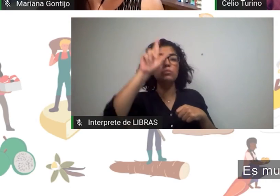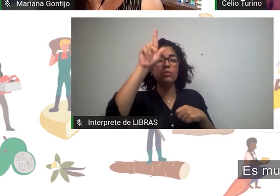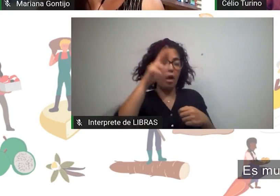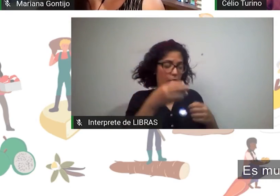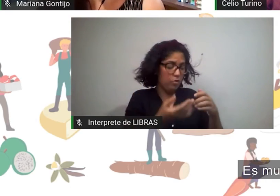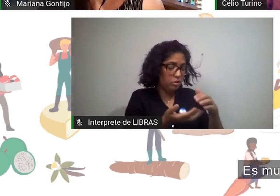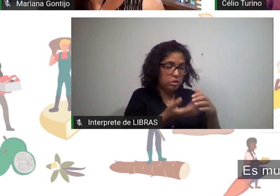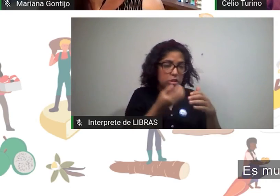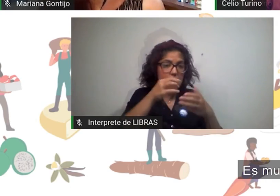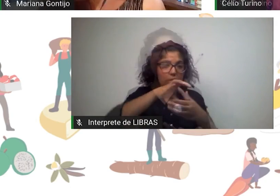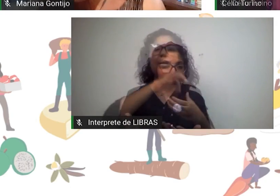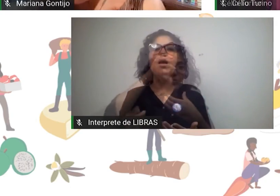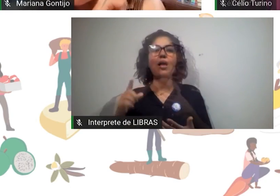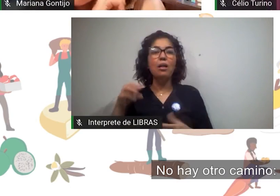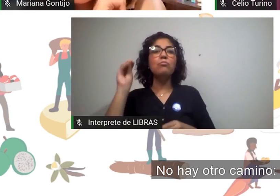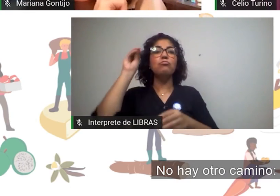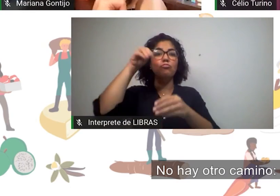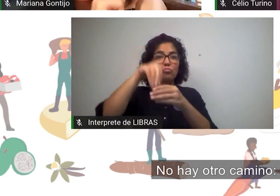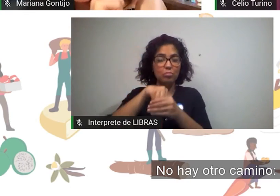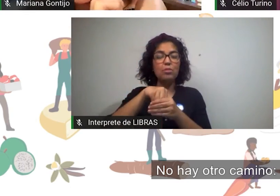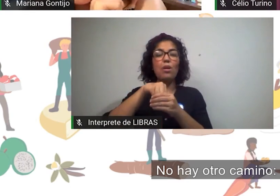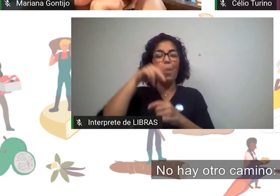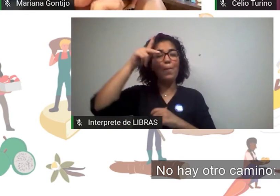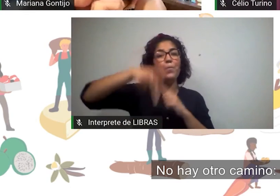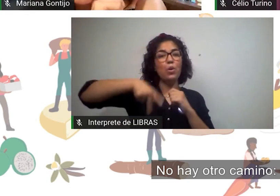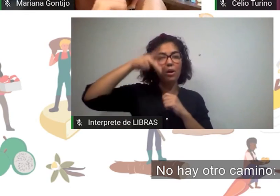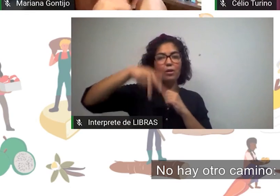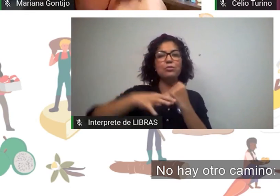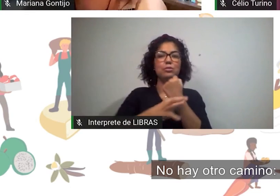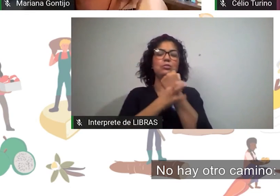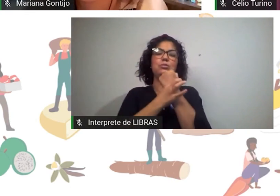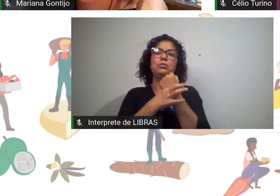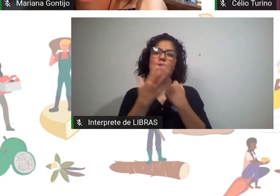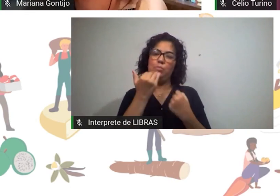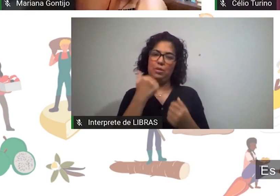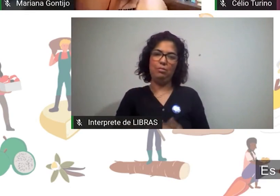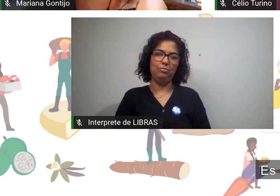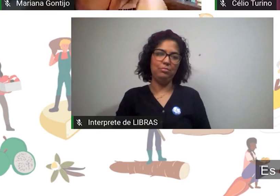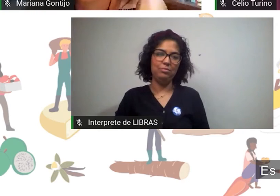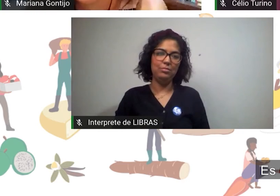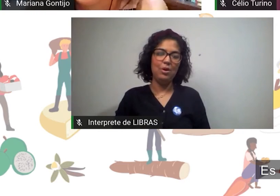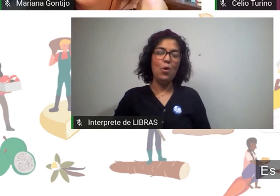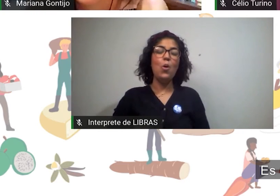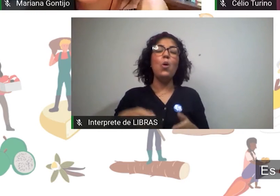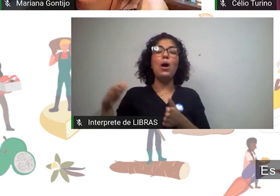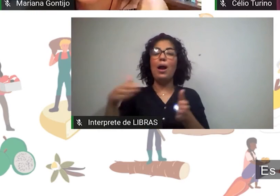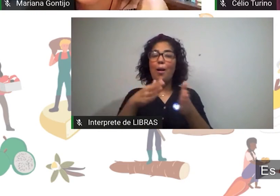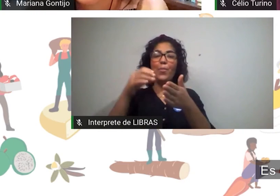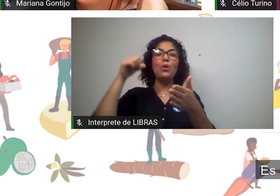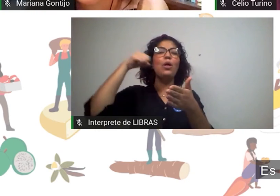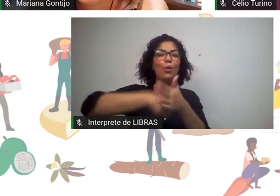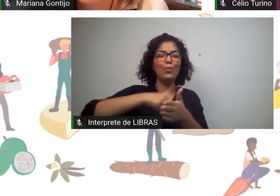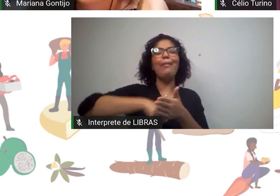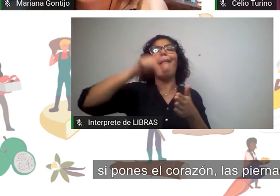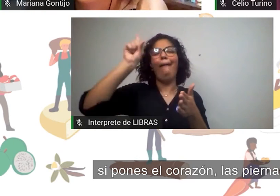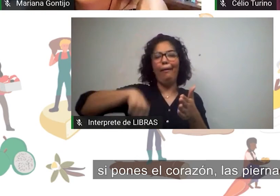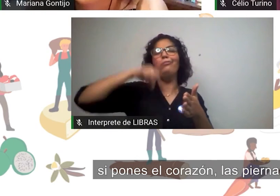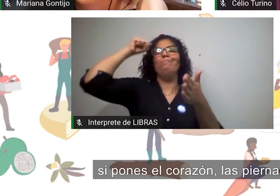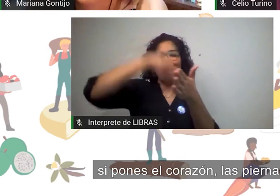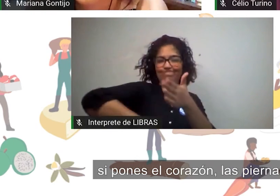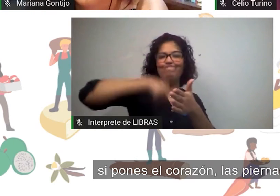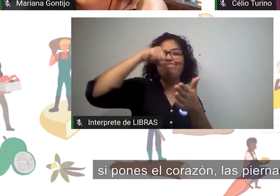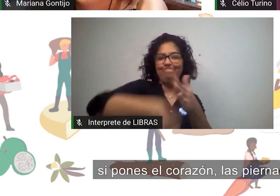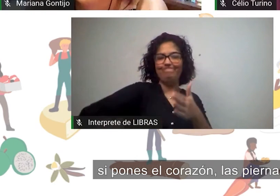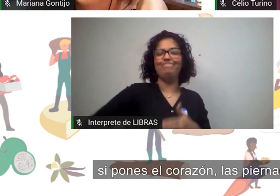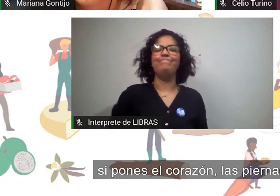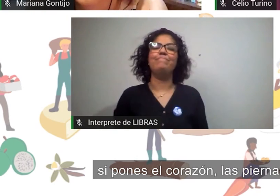muito mais do que isso. Não tem outro caminho, o caminho da luta é a luta. E aí é uma coisa que tu tens que botar o